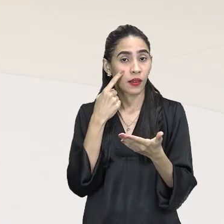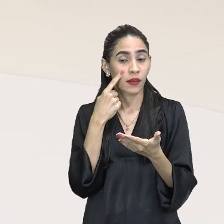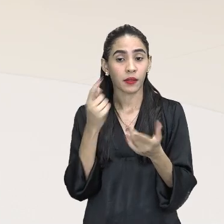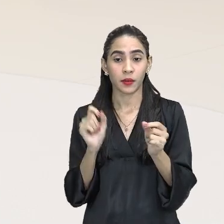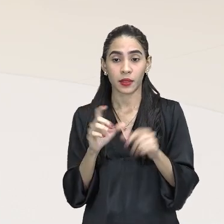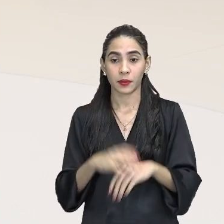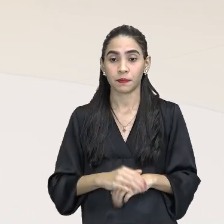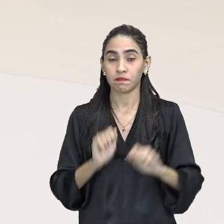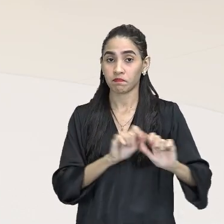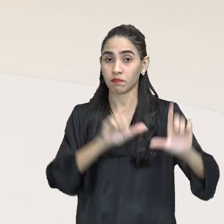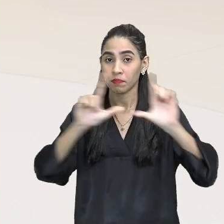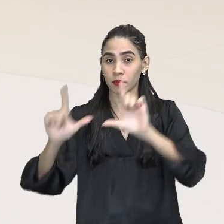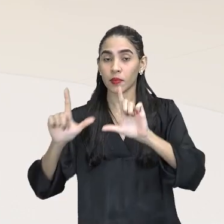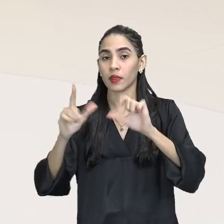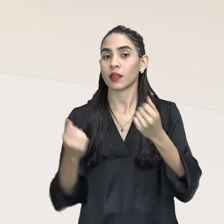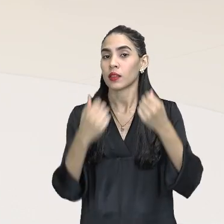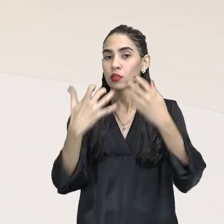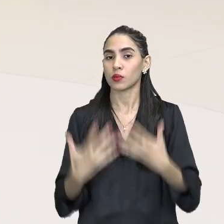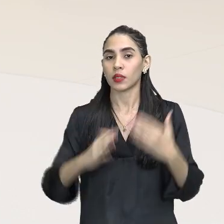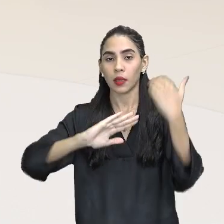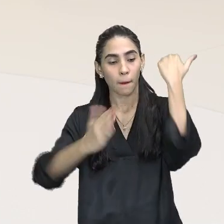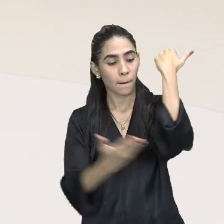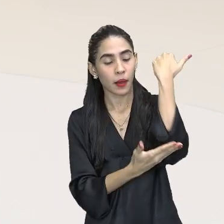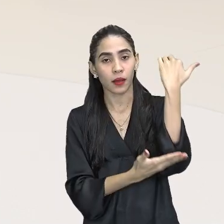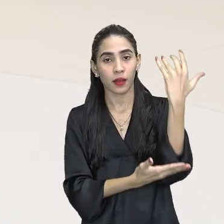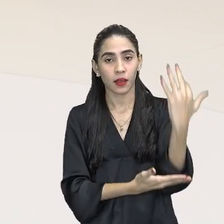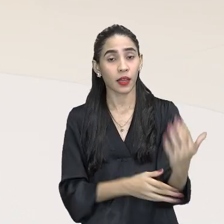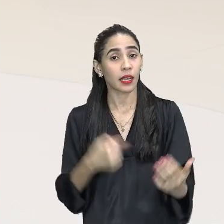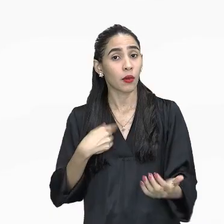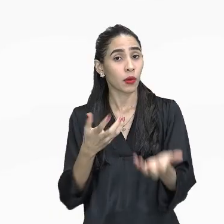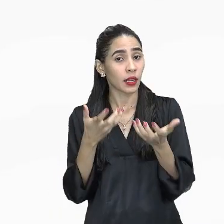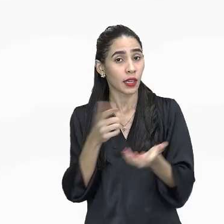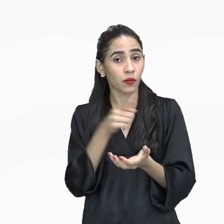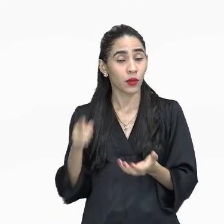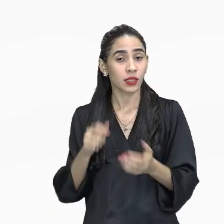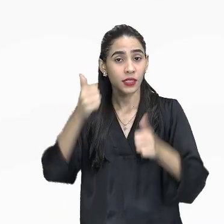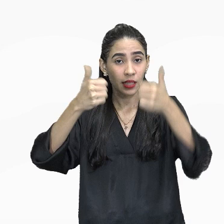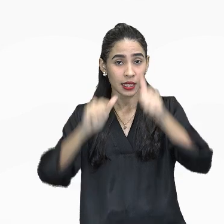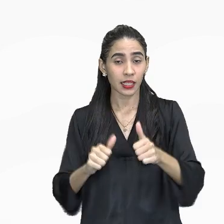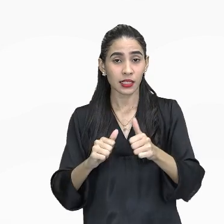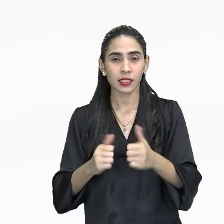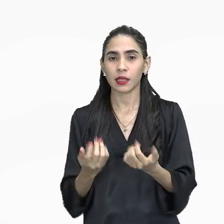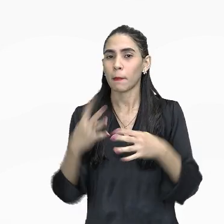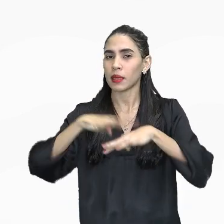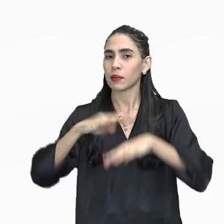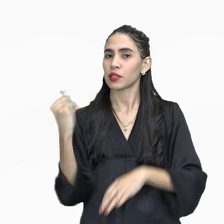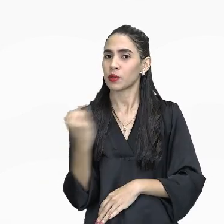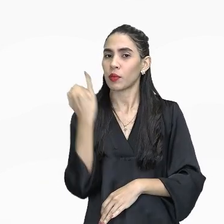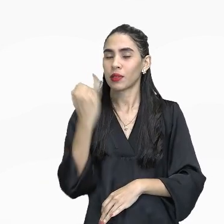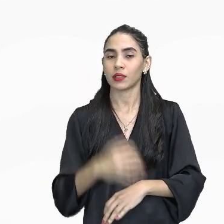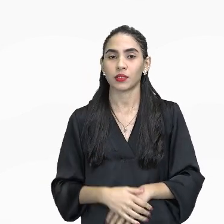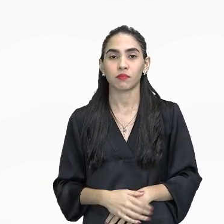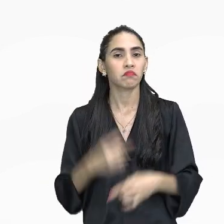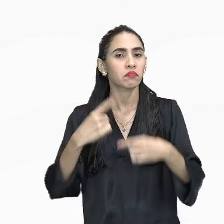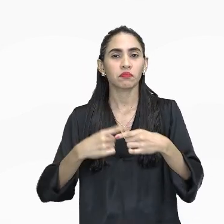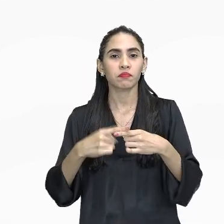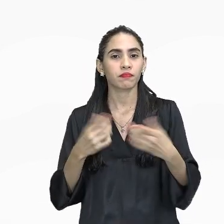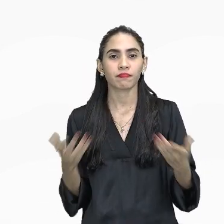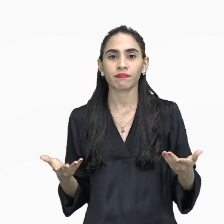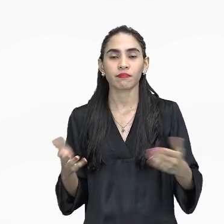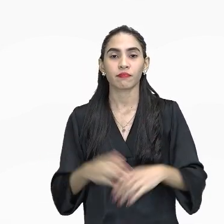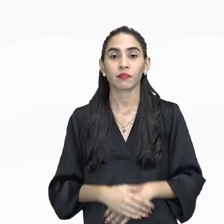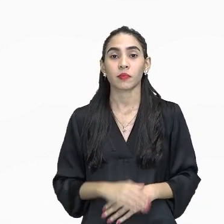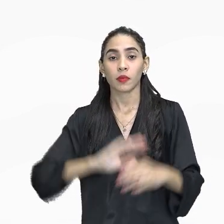verificar uma cartela que fala sobre desmatamento. E eu quero que vocês analisem aí. Olha como a matemática é importante. Por quê, professora Manuela? Olha